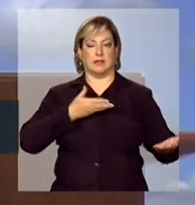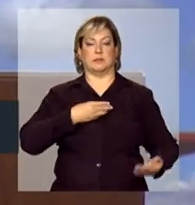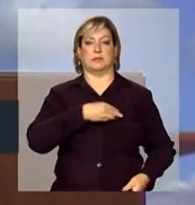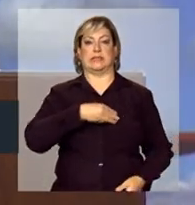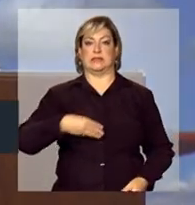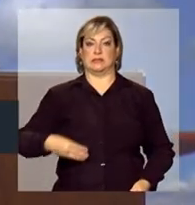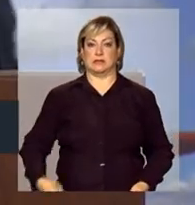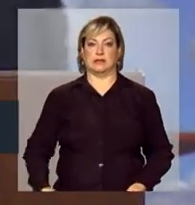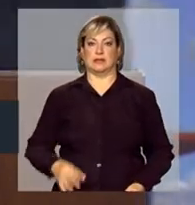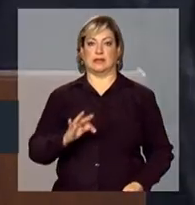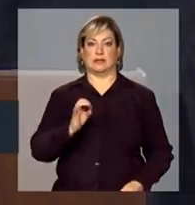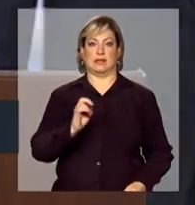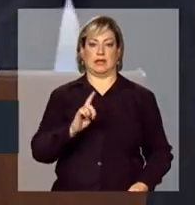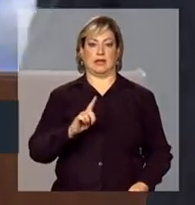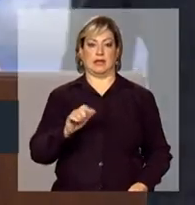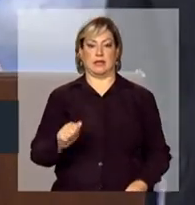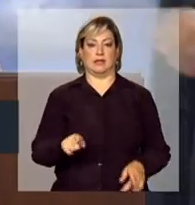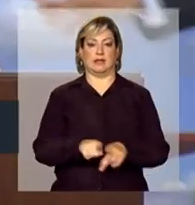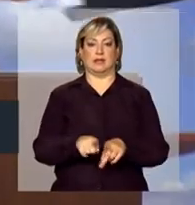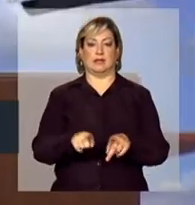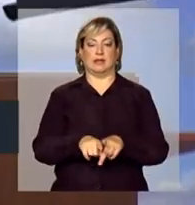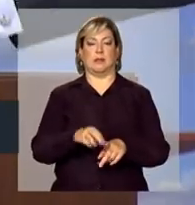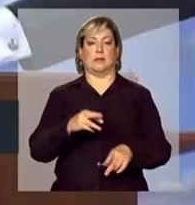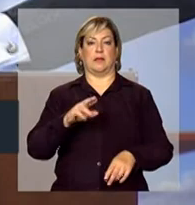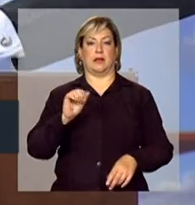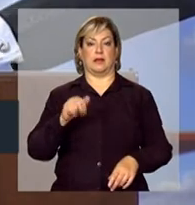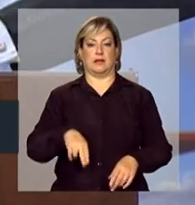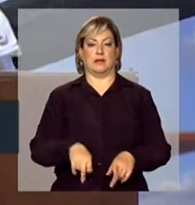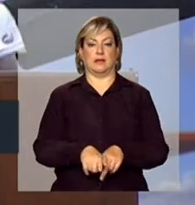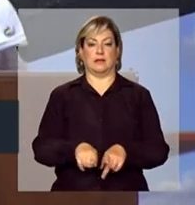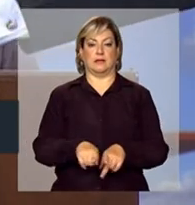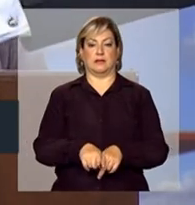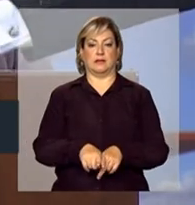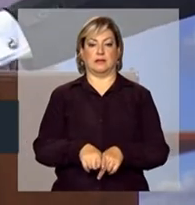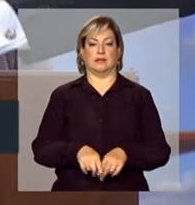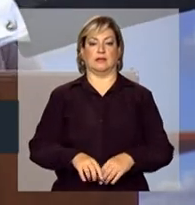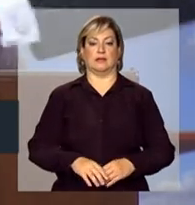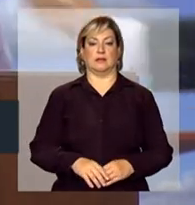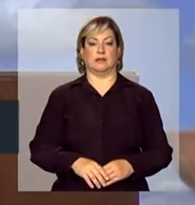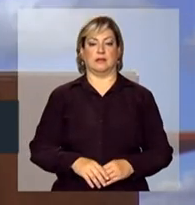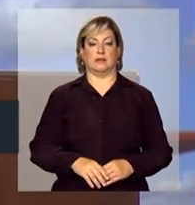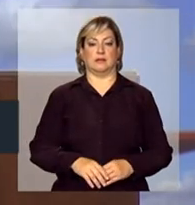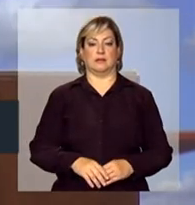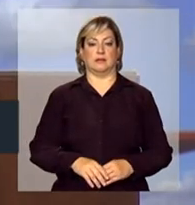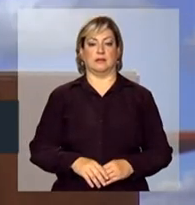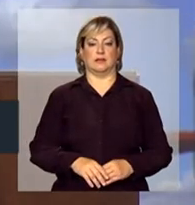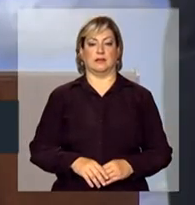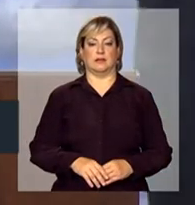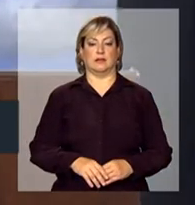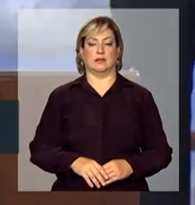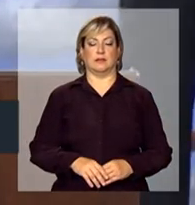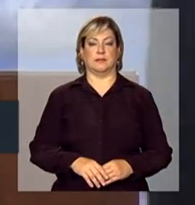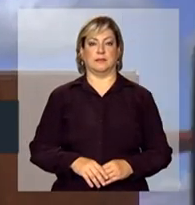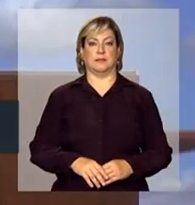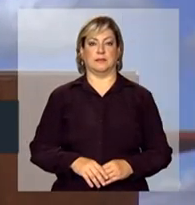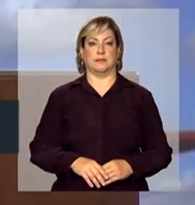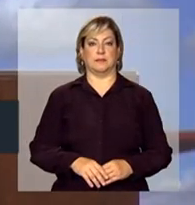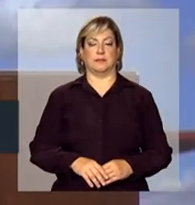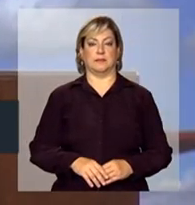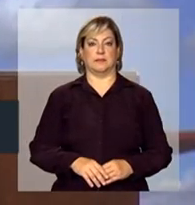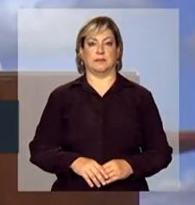ministras Tereza Campelo Mirabel pior Tereza Campello Miriam